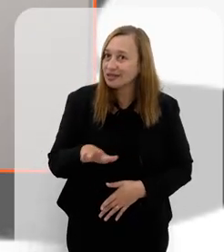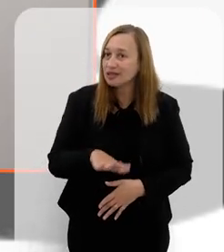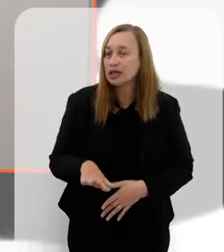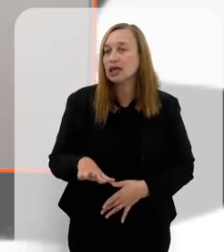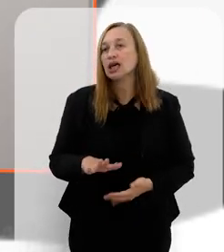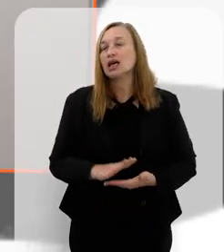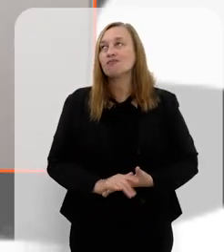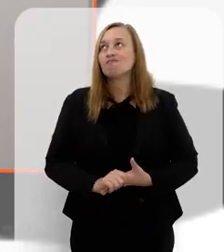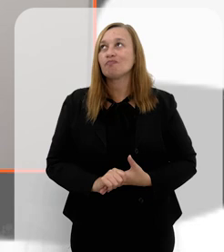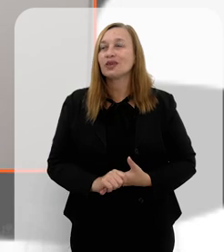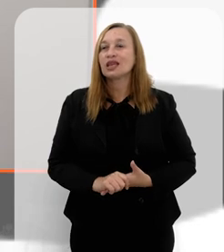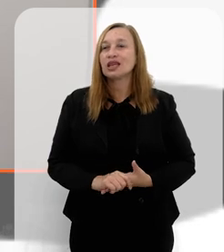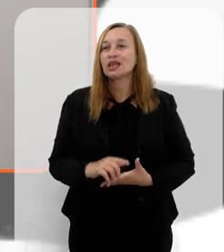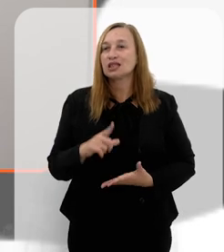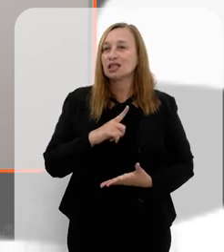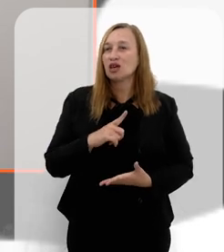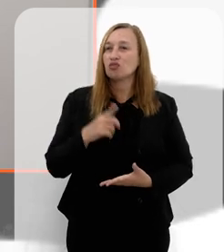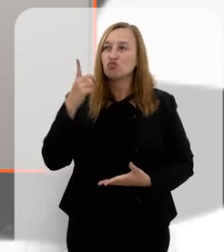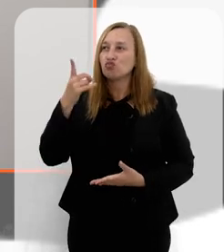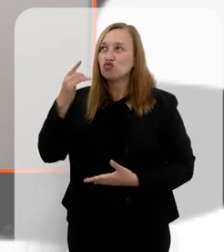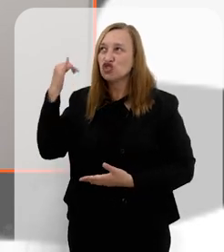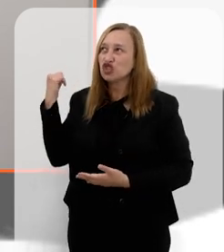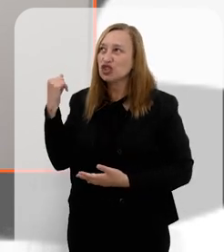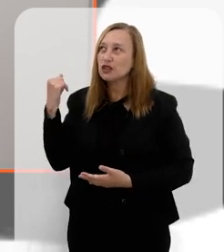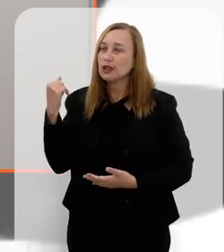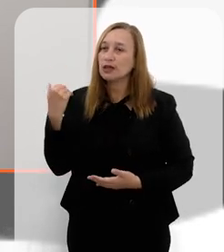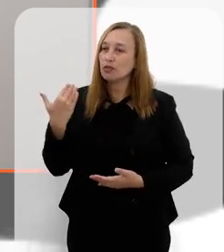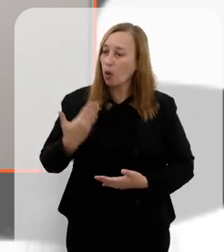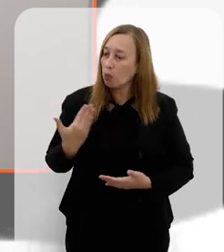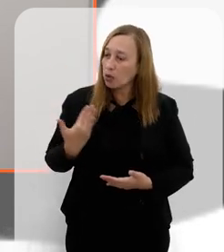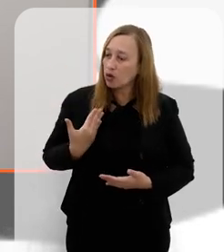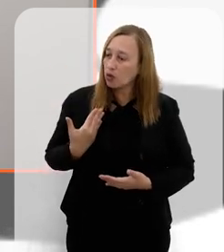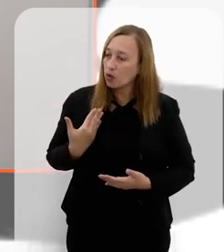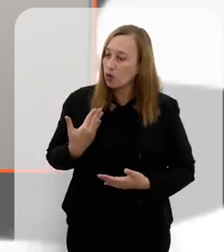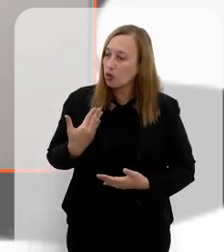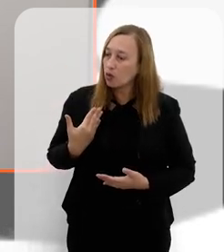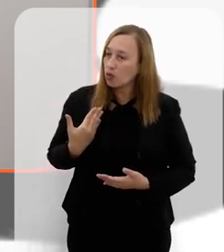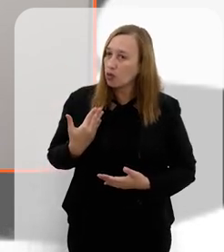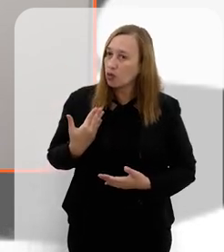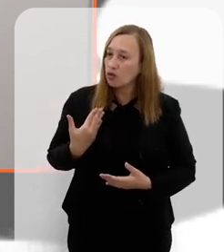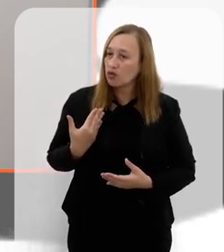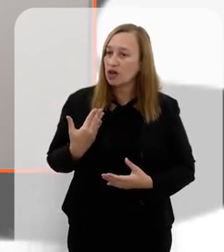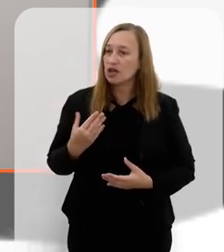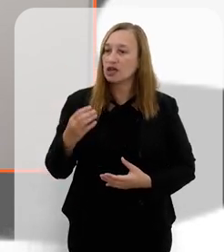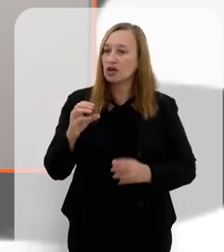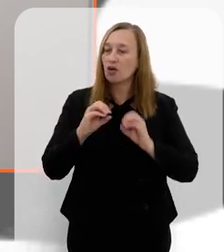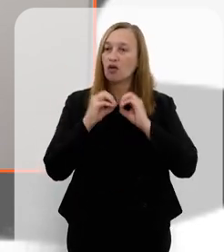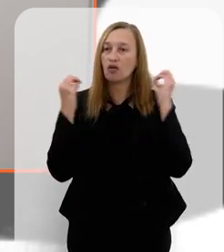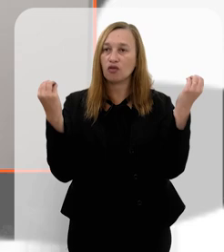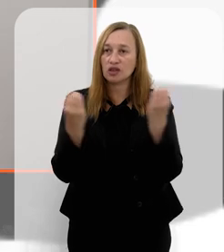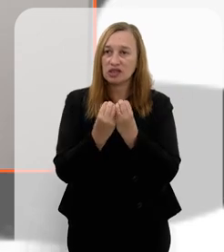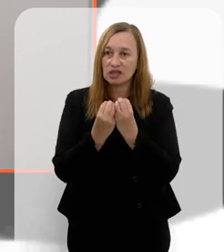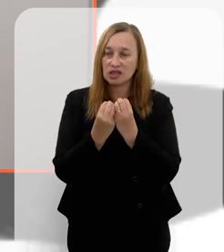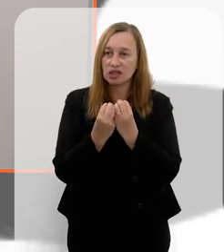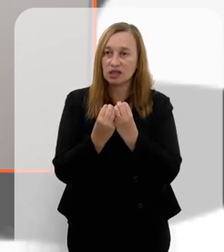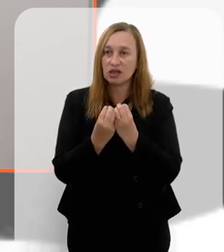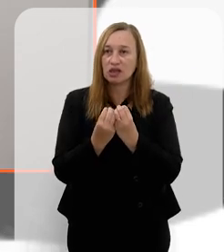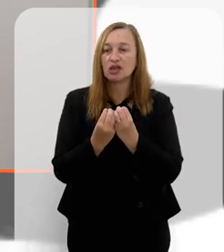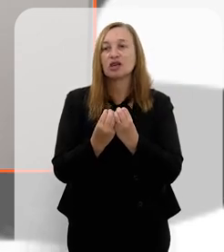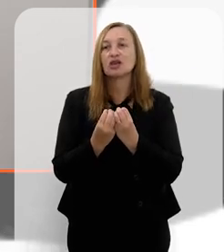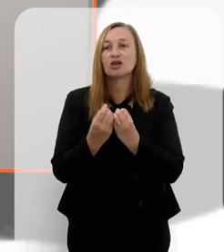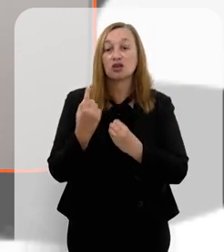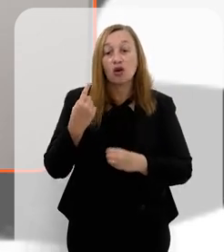crianças, né? Uma vez que o Frederico fez um ateliê lá numa cidade que eu